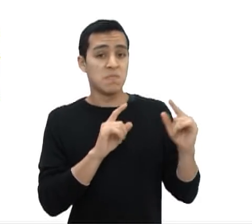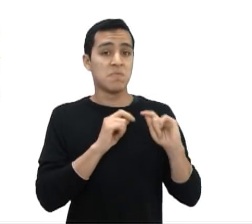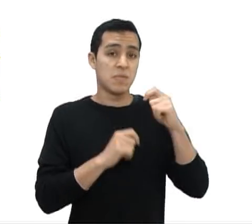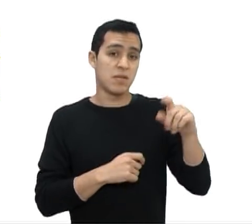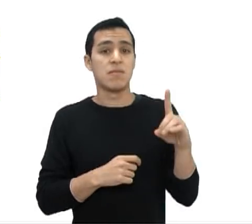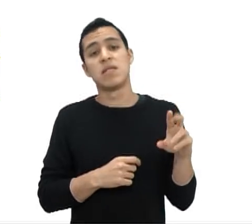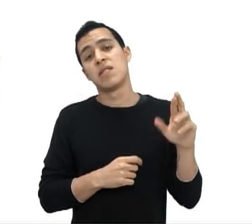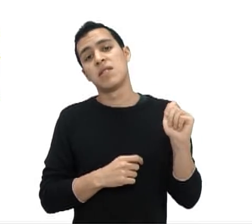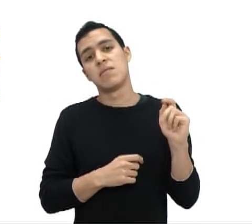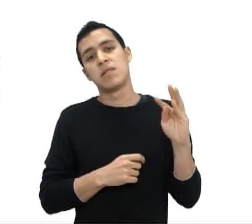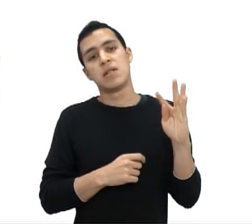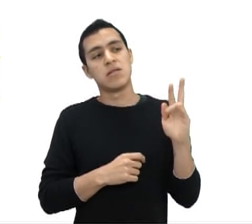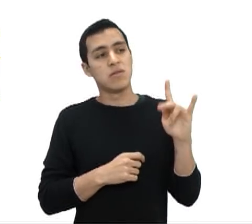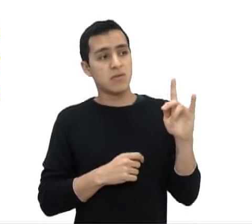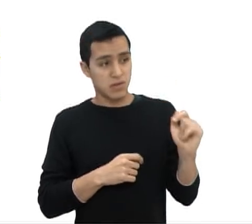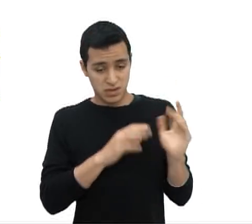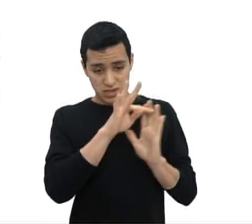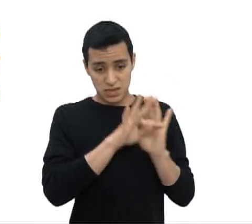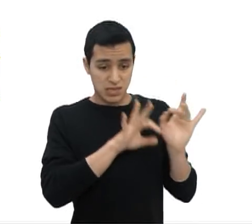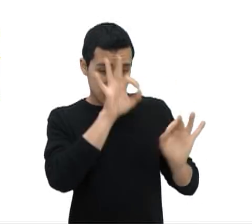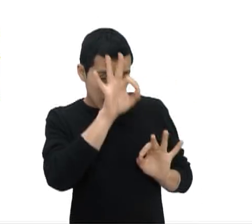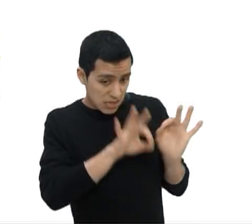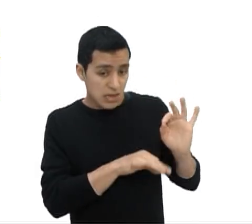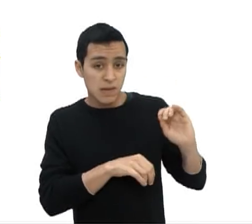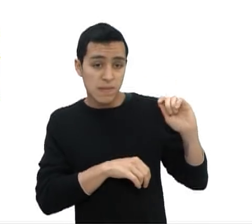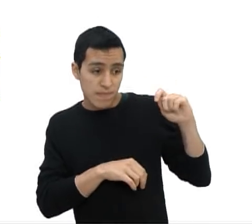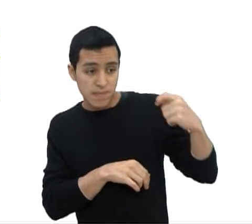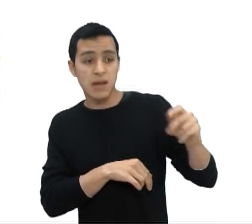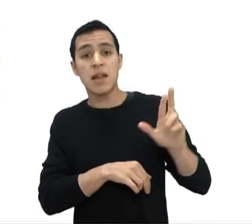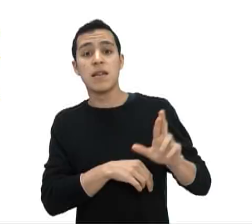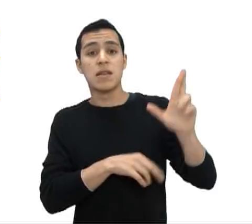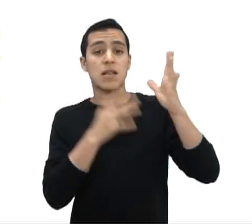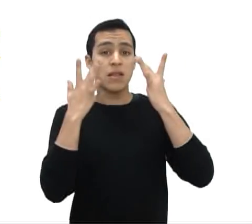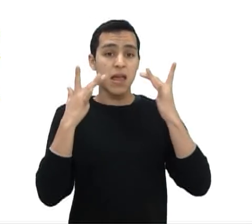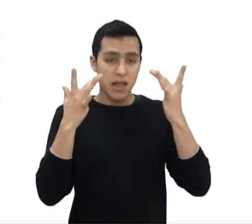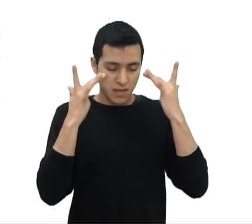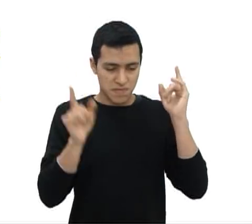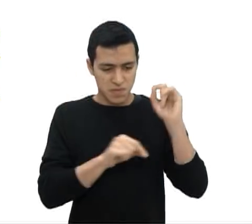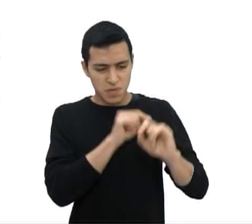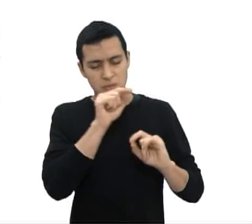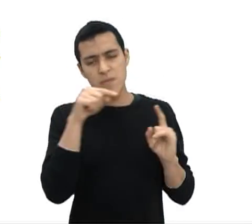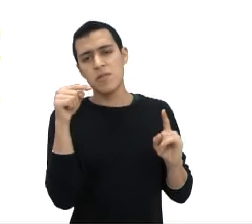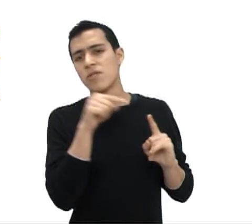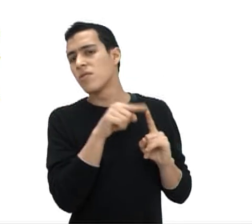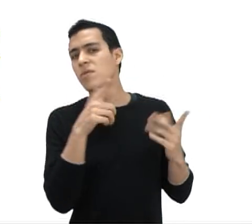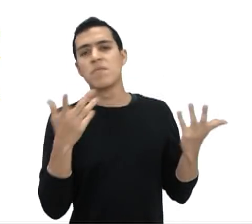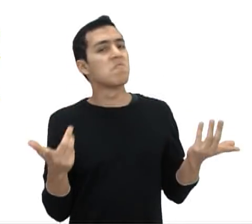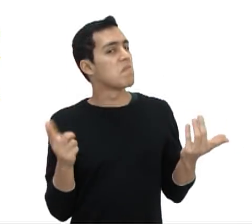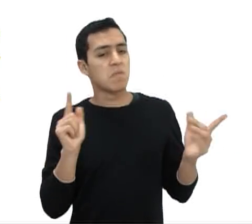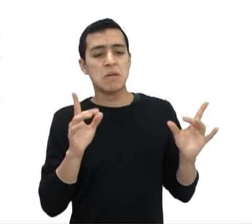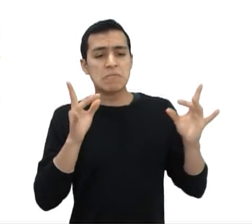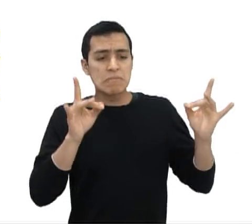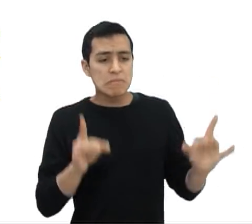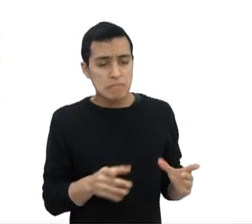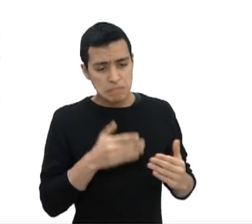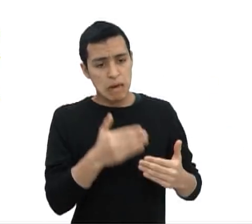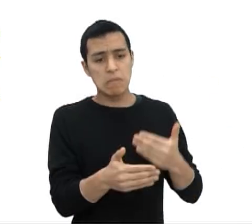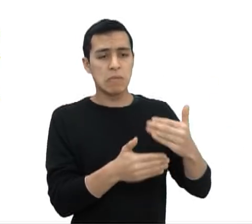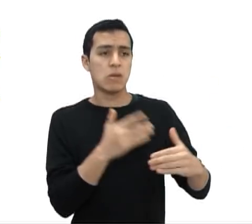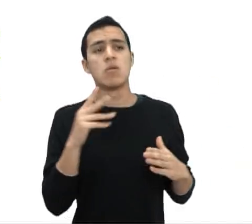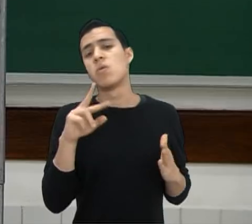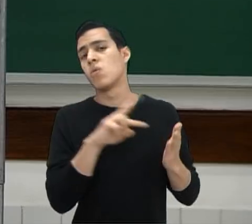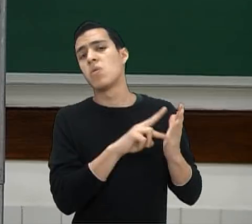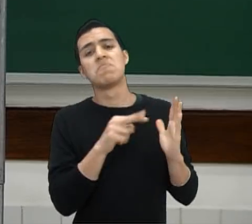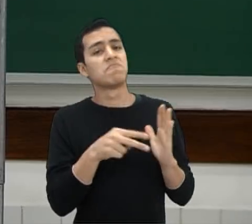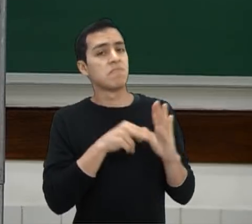dramaturgia, trata-se de um texto elaborado para representação teatral, cujo objetivo consiste em descrever passo a passo o que